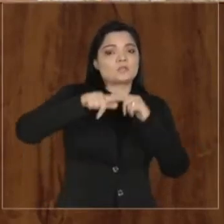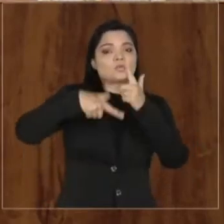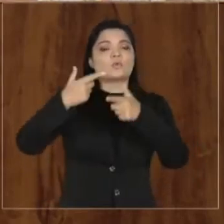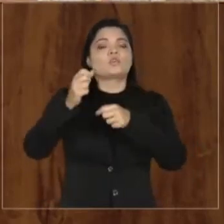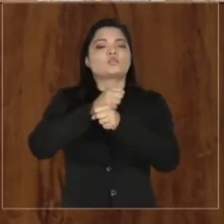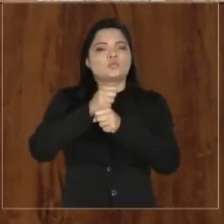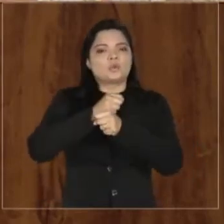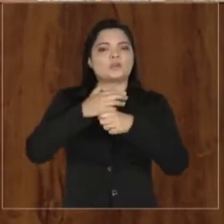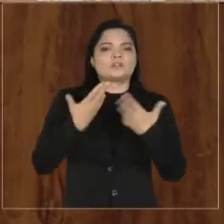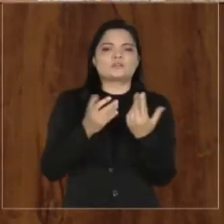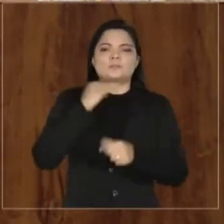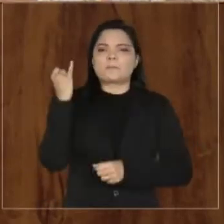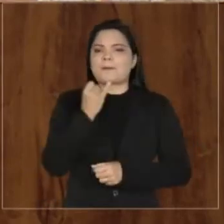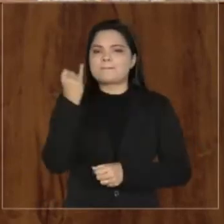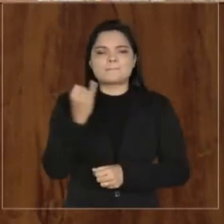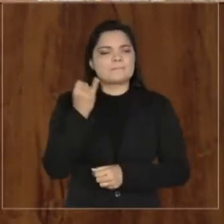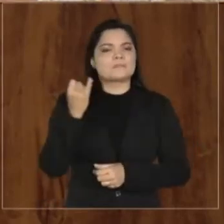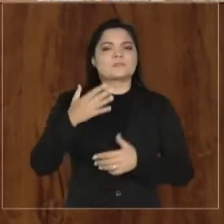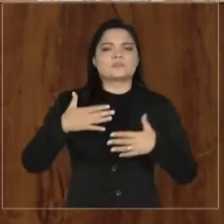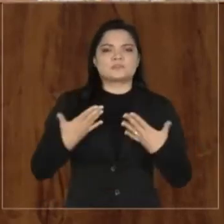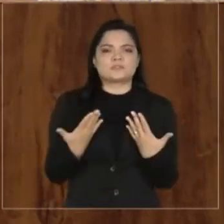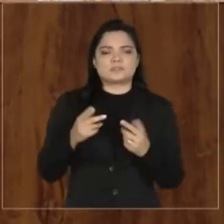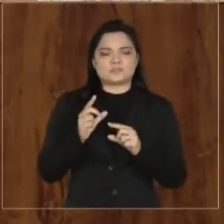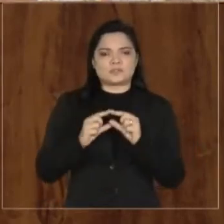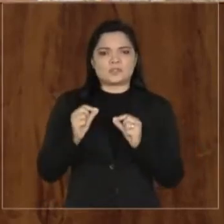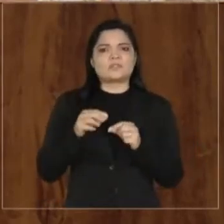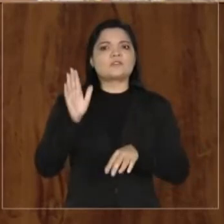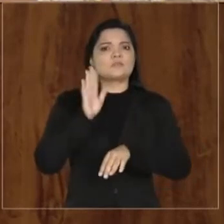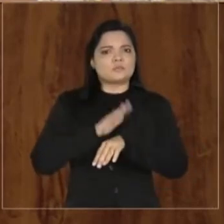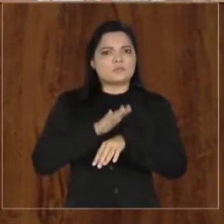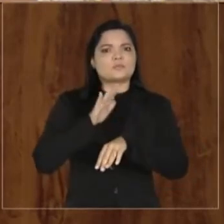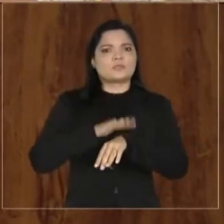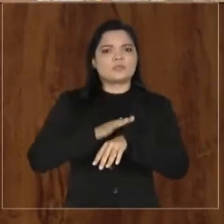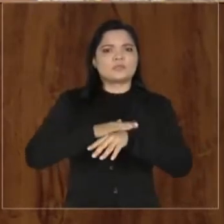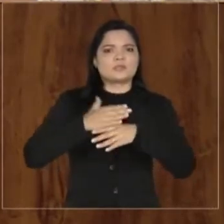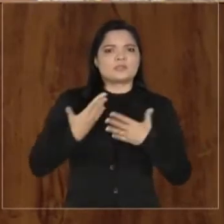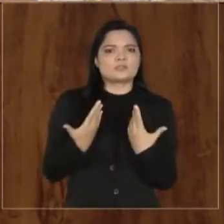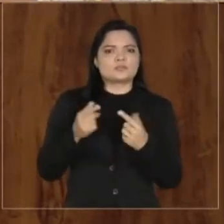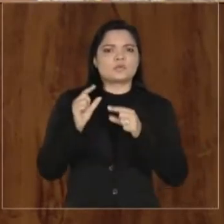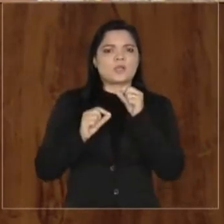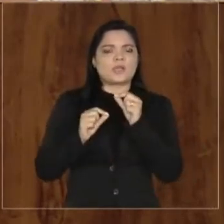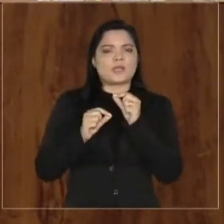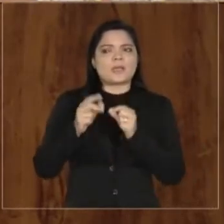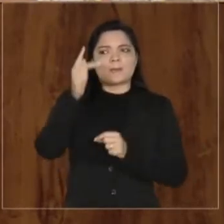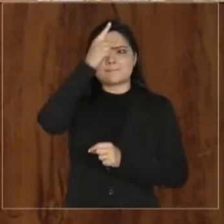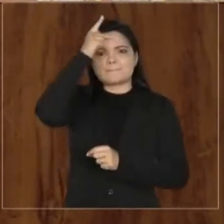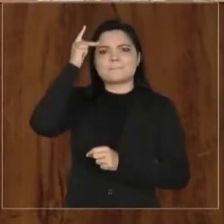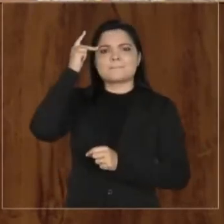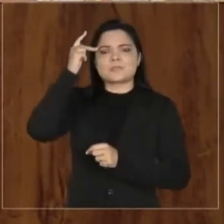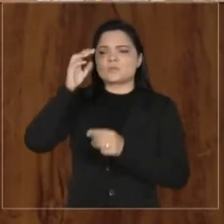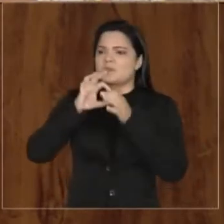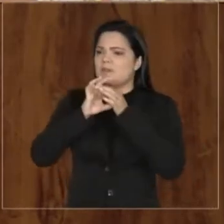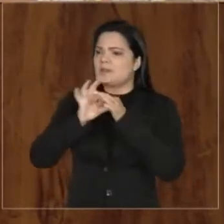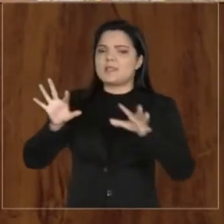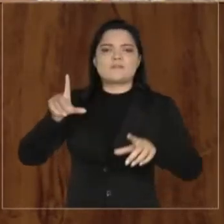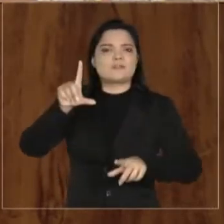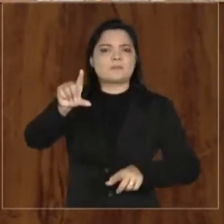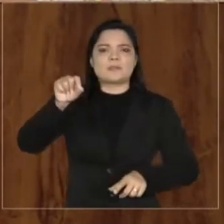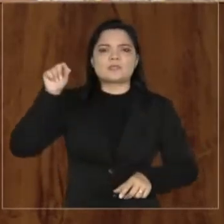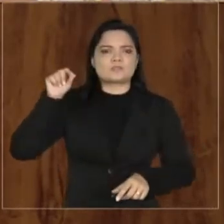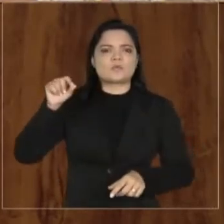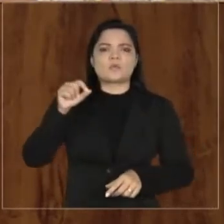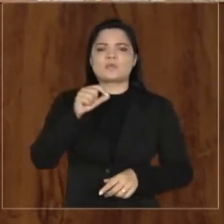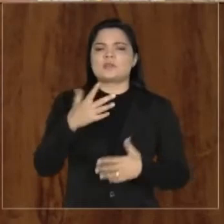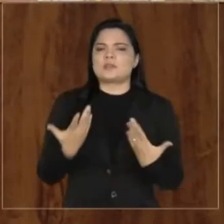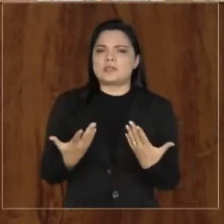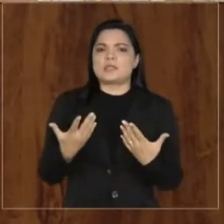ano. Isso é de uma importância fundamental. Este é o momento em que, na cabine, a pessoa é verdadeiramente livre para escolher o seu